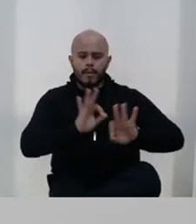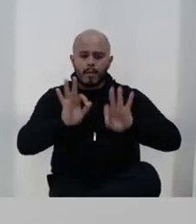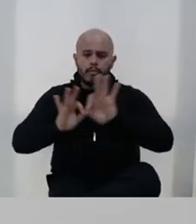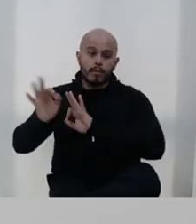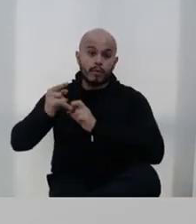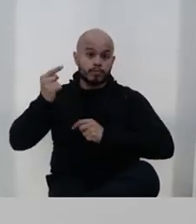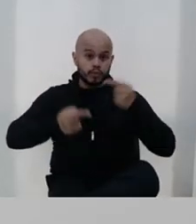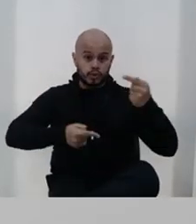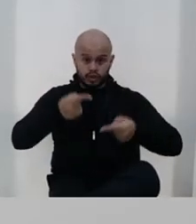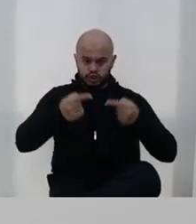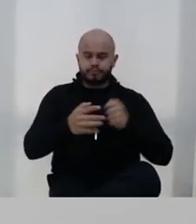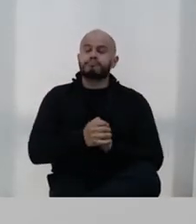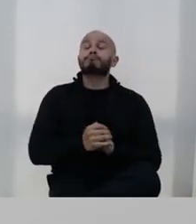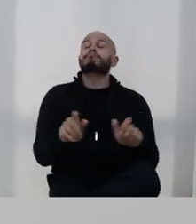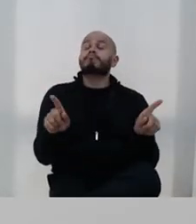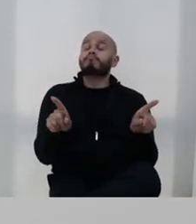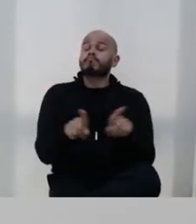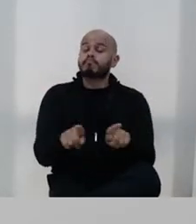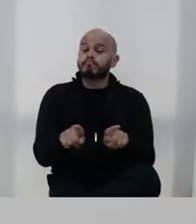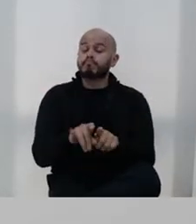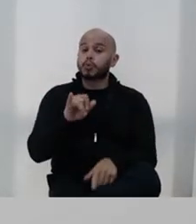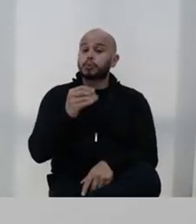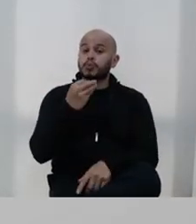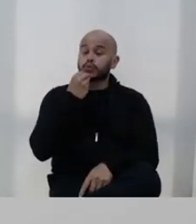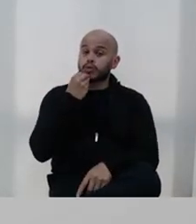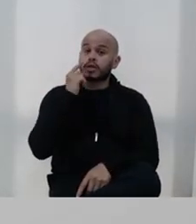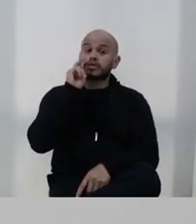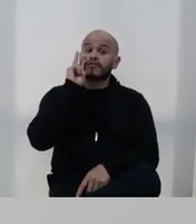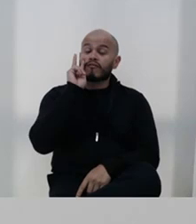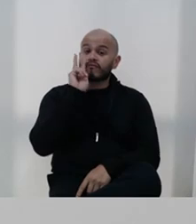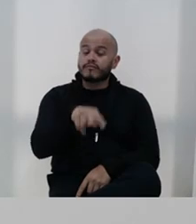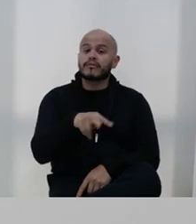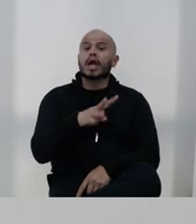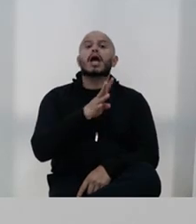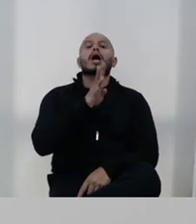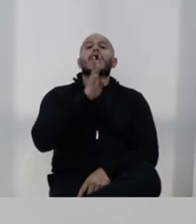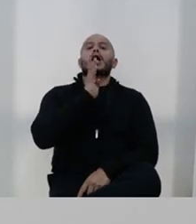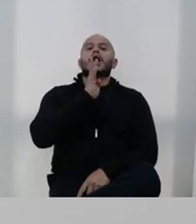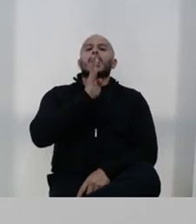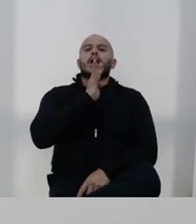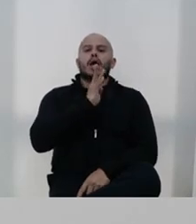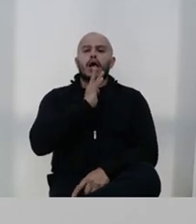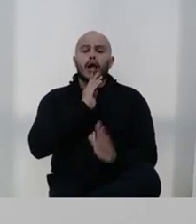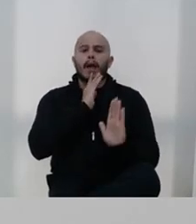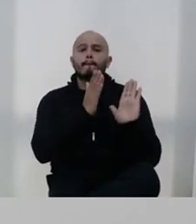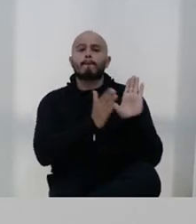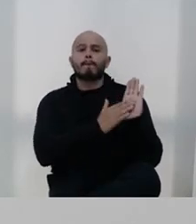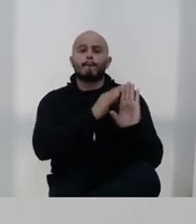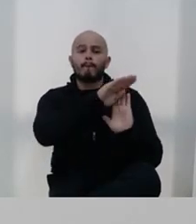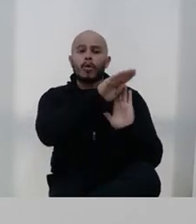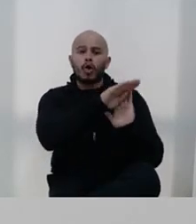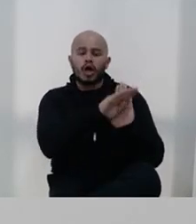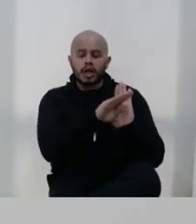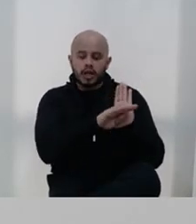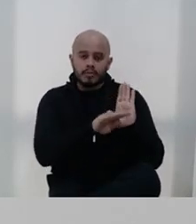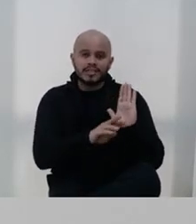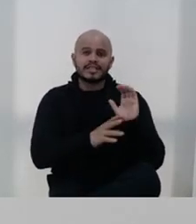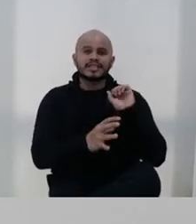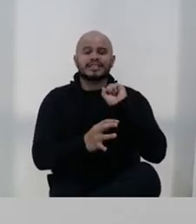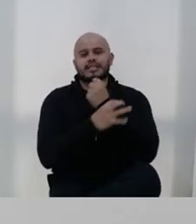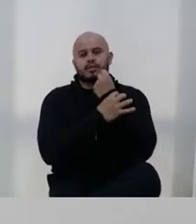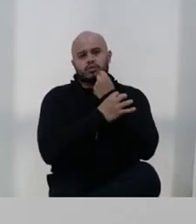também tivemos a oportunidade de conhecer o programa de segurança da Defensoria Pública